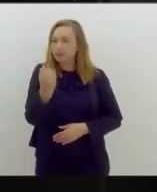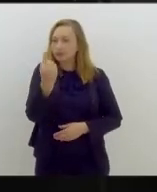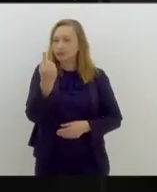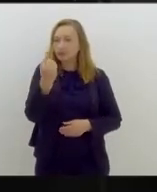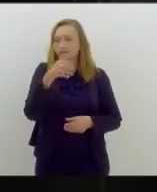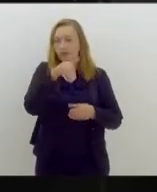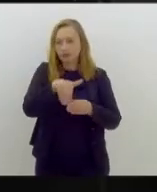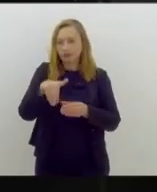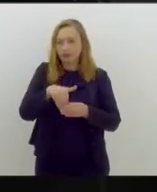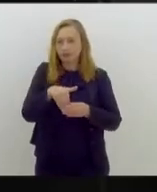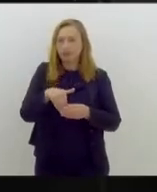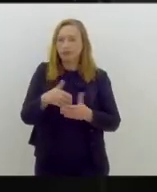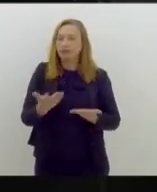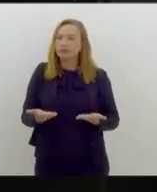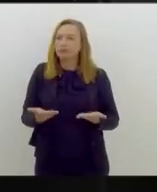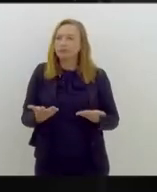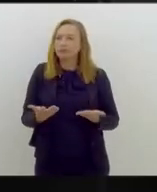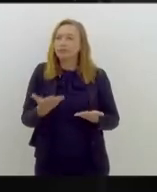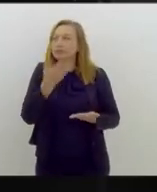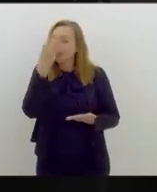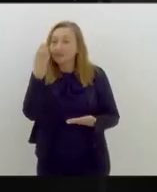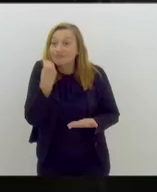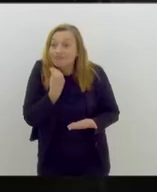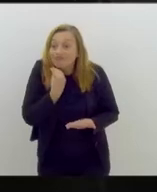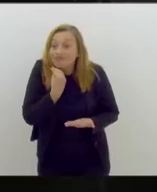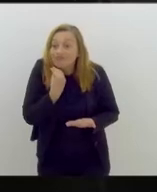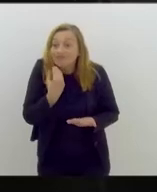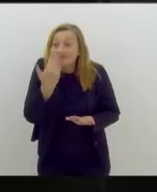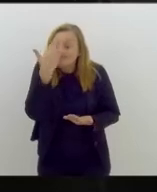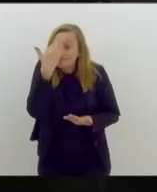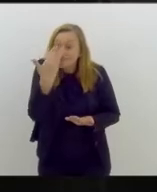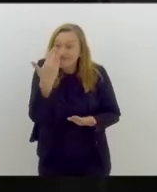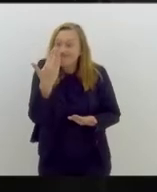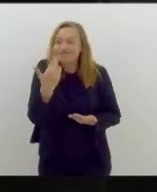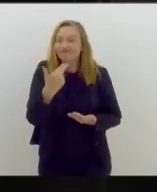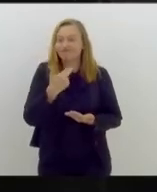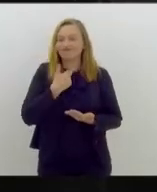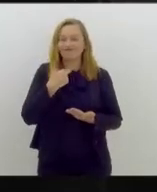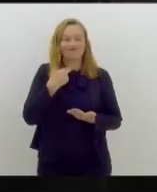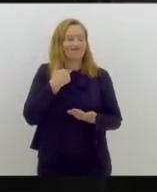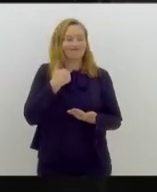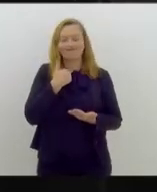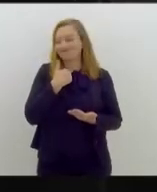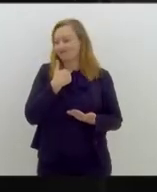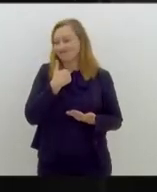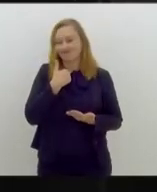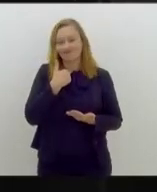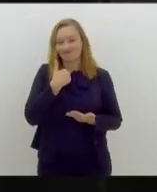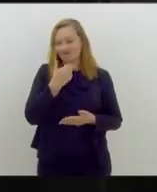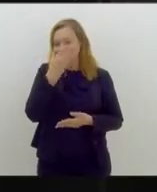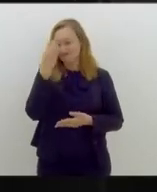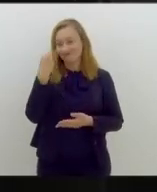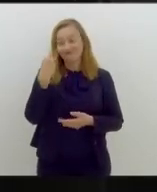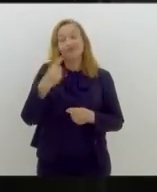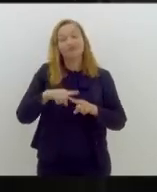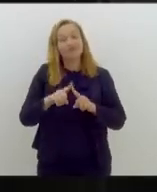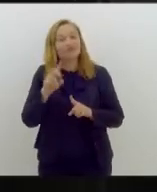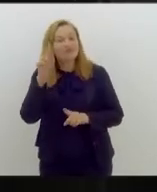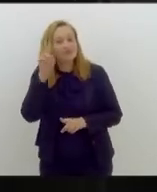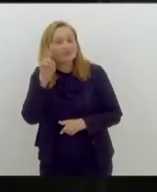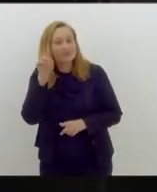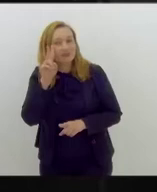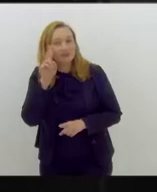que eu acabei esquecendo de agradecer e a gente não pode esquecer mas a gente vai lembrando